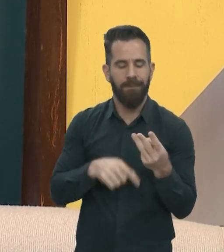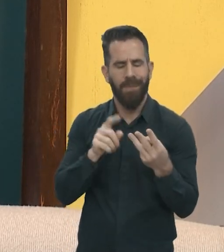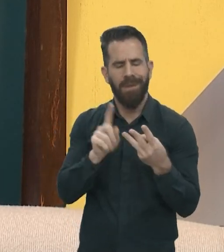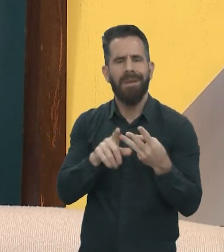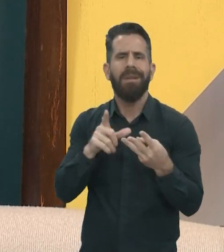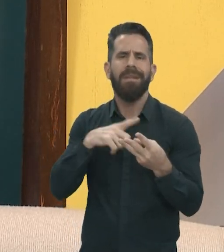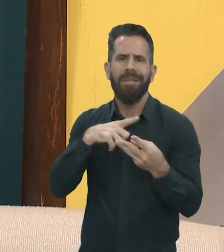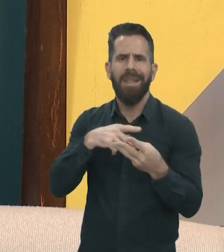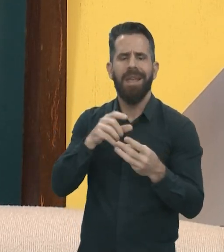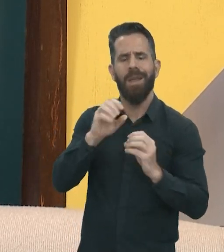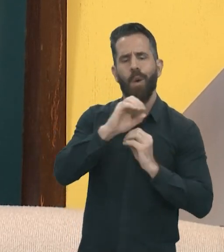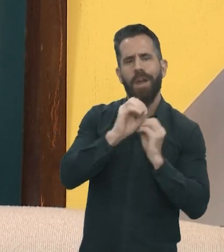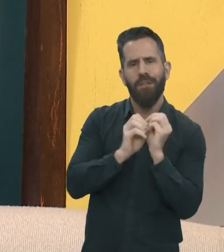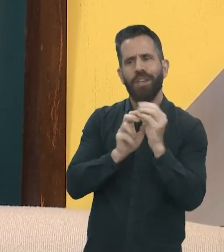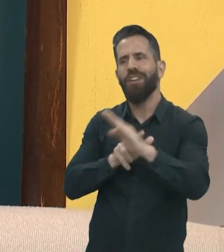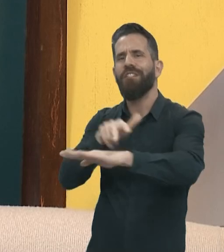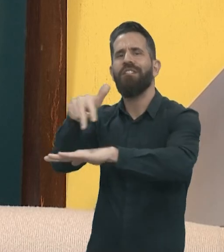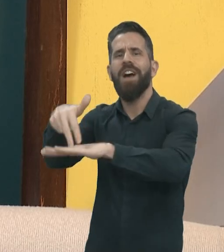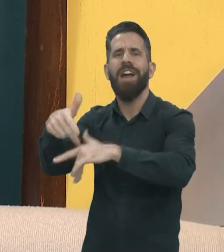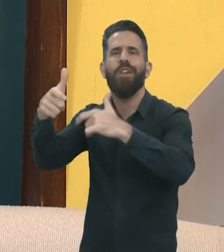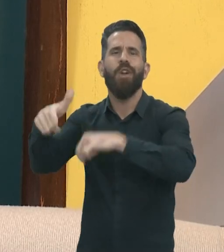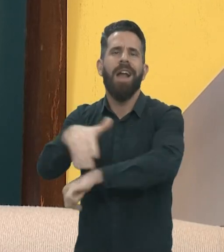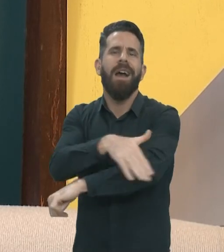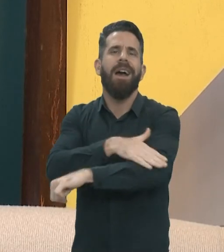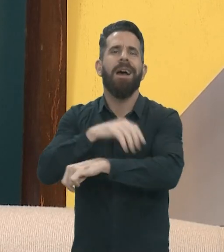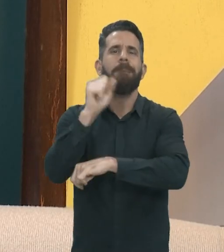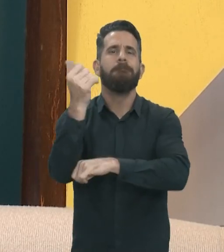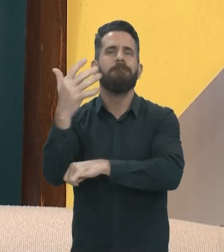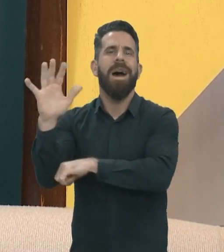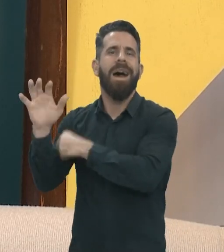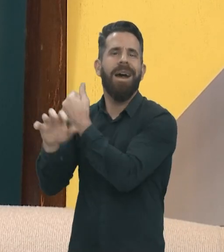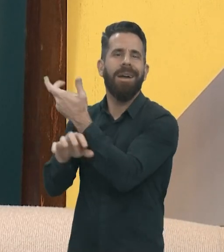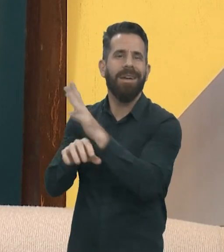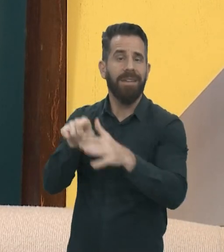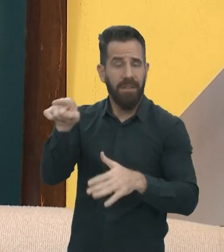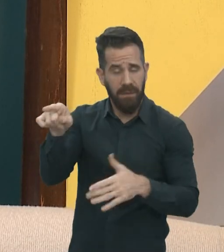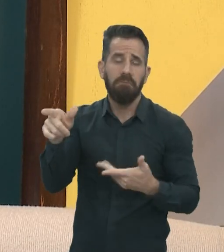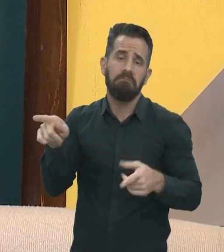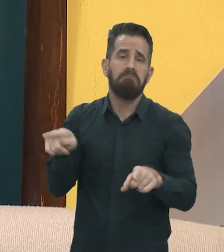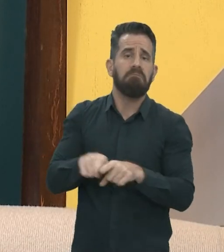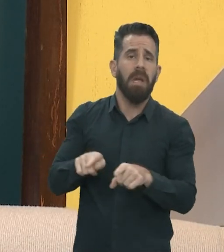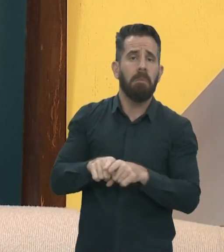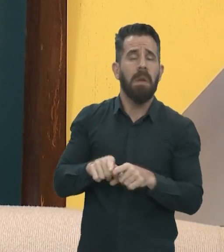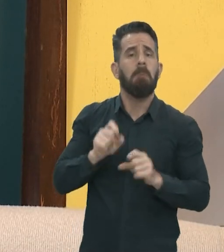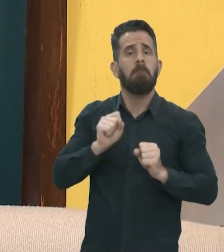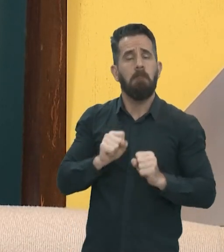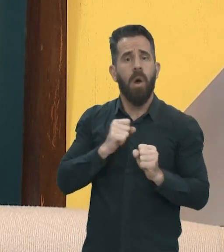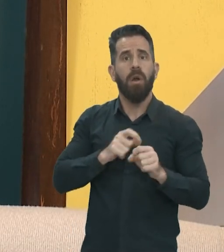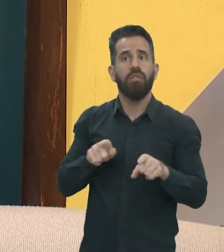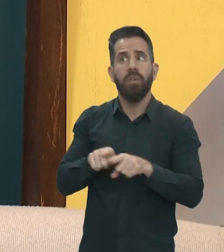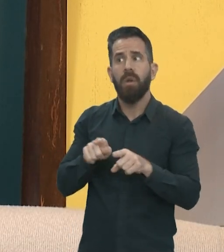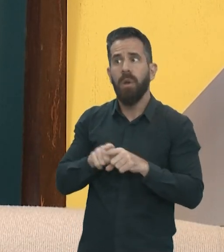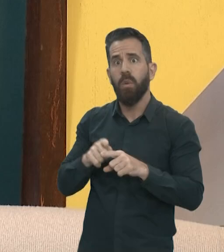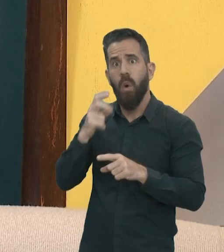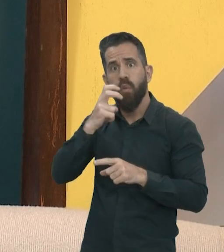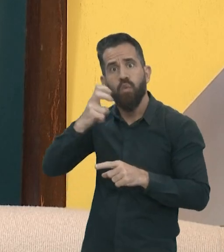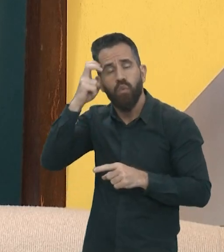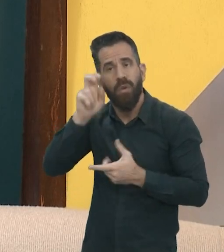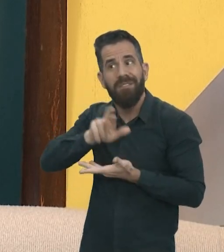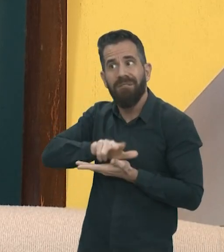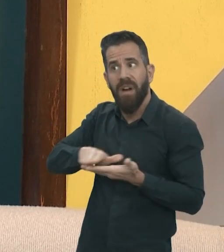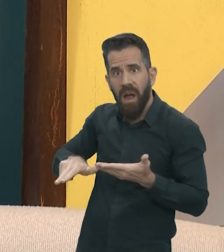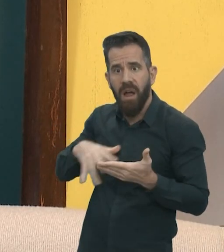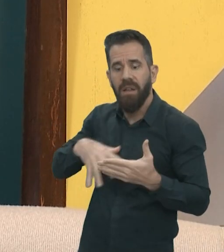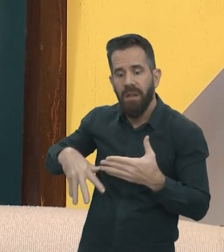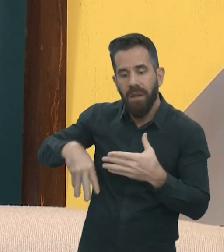Então, é possível amplificar isso, dando voz às outras ações de extensão e cultura que nós executamos aqui